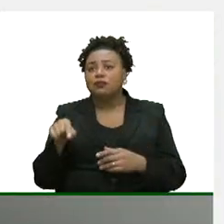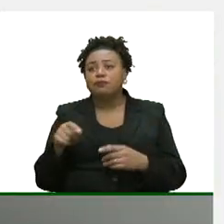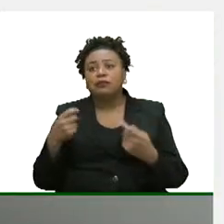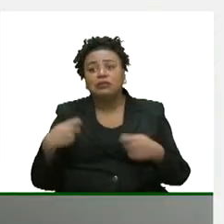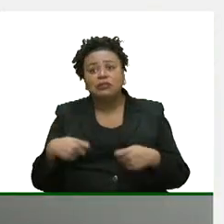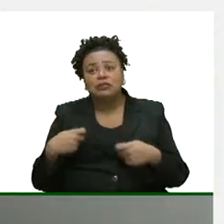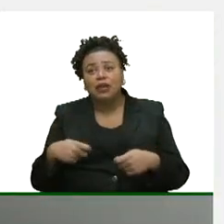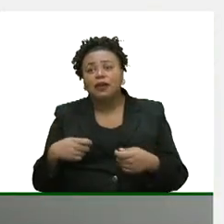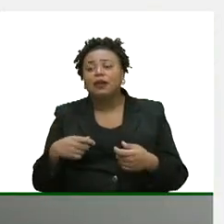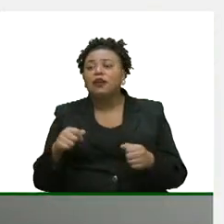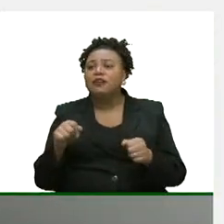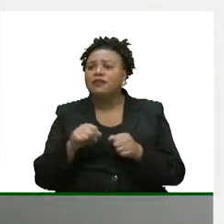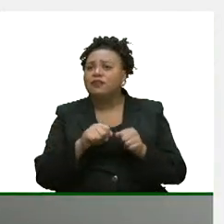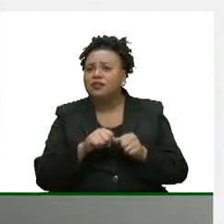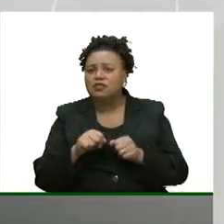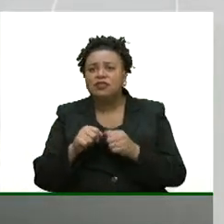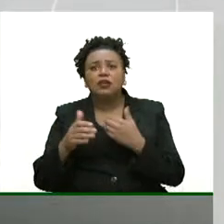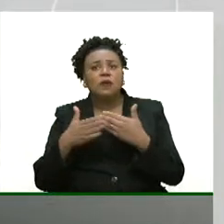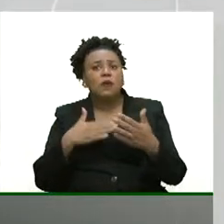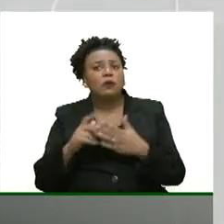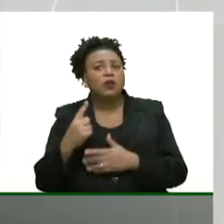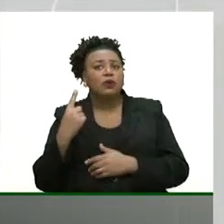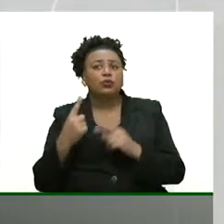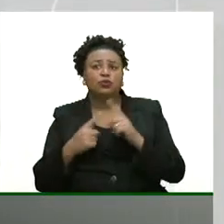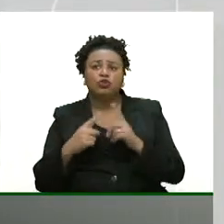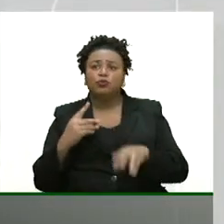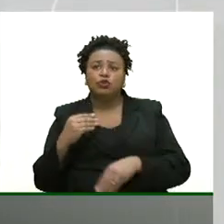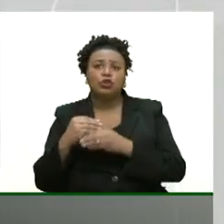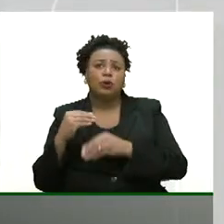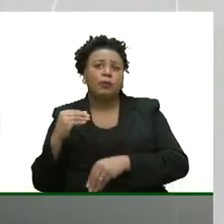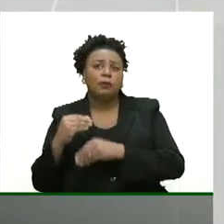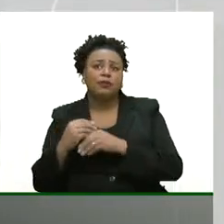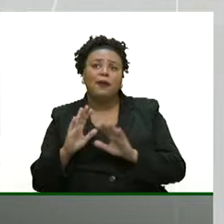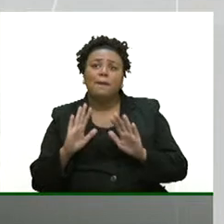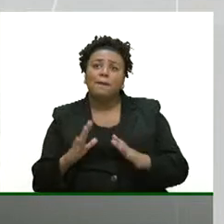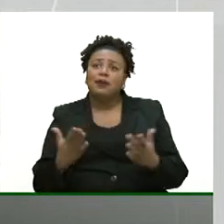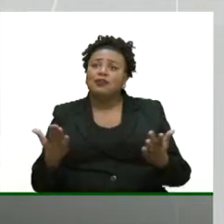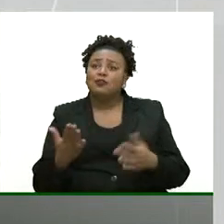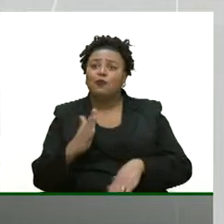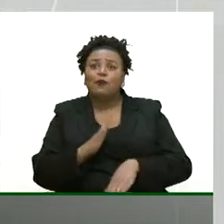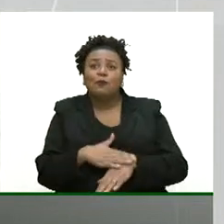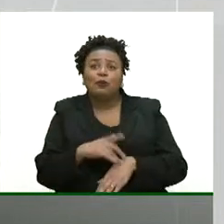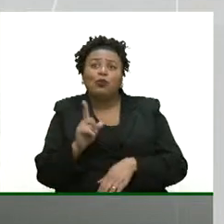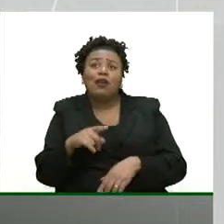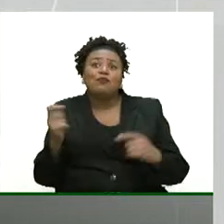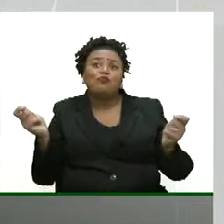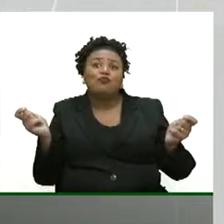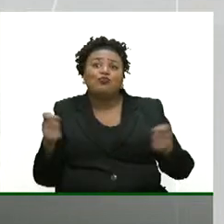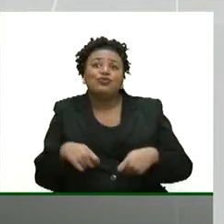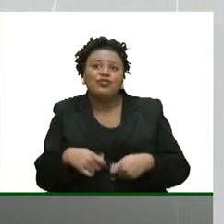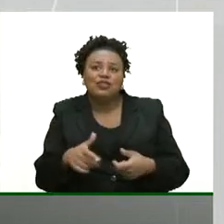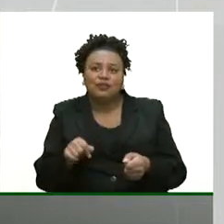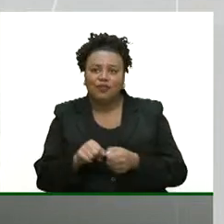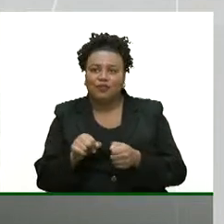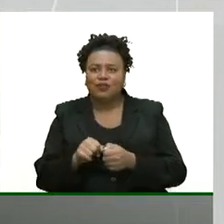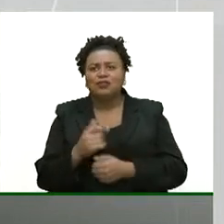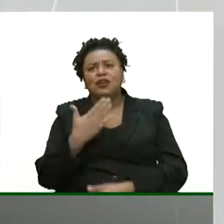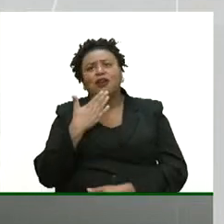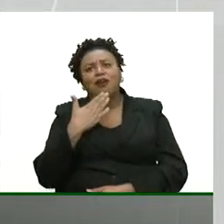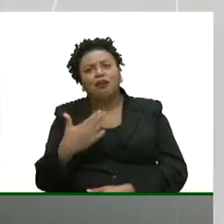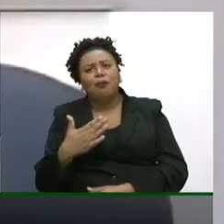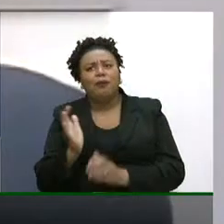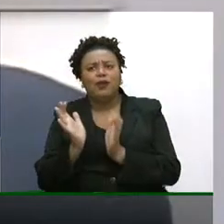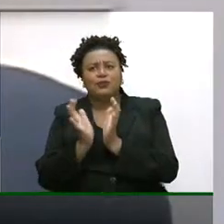necessário for, fazermos, né, qualquer outro tipo de complementação. Mas, no momento, é o que é possível fazer. Portanto, eu peço aos